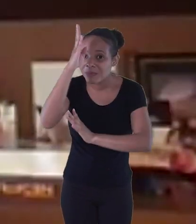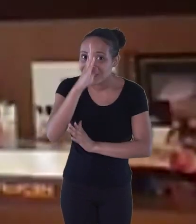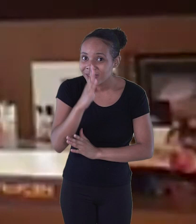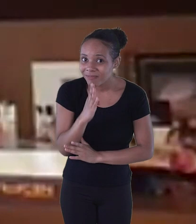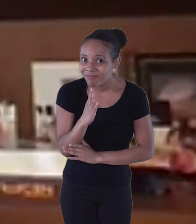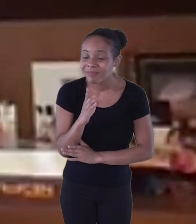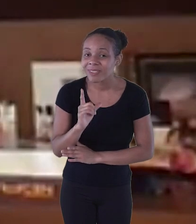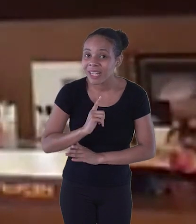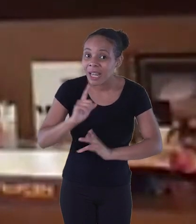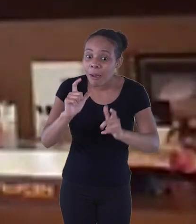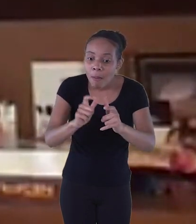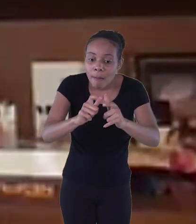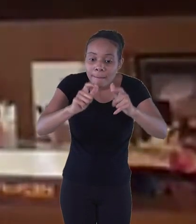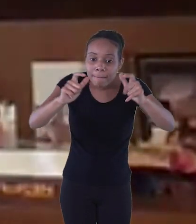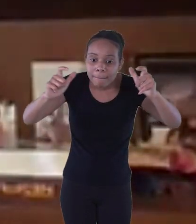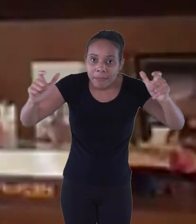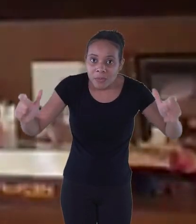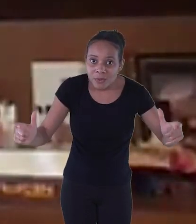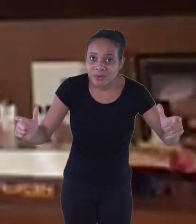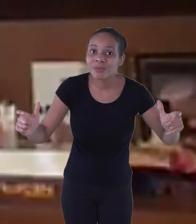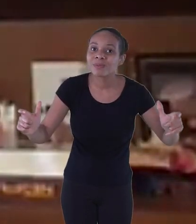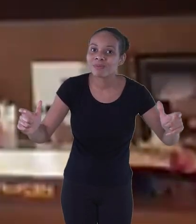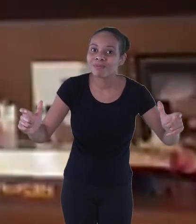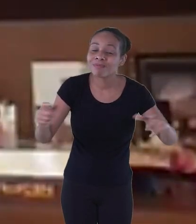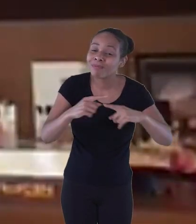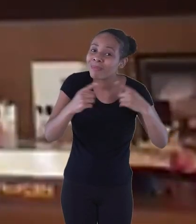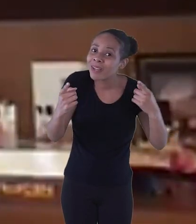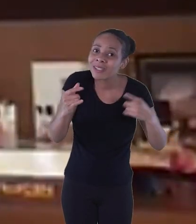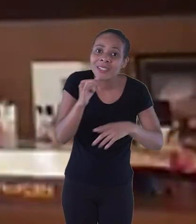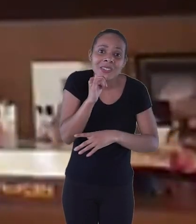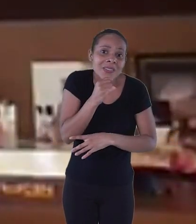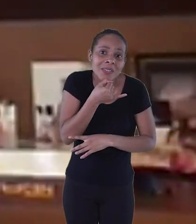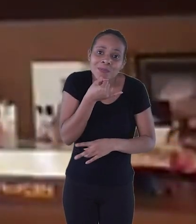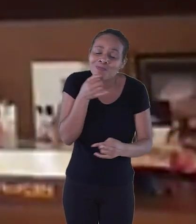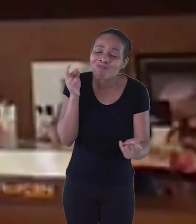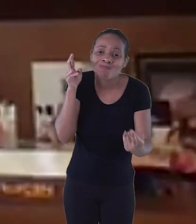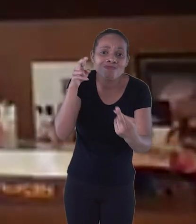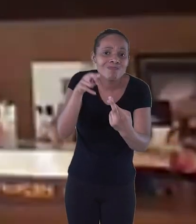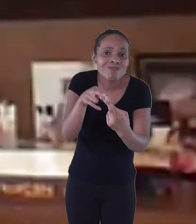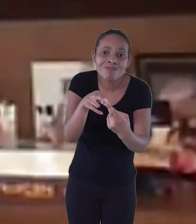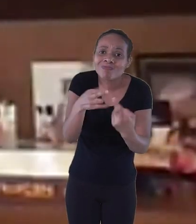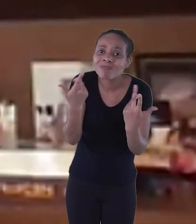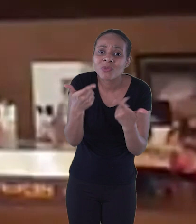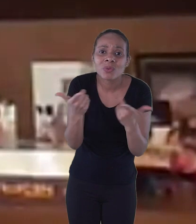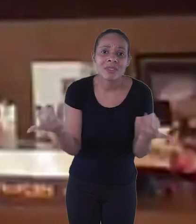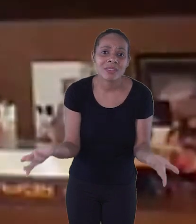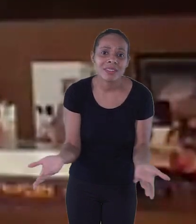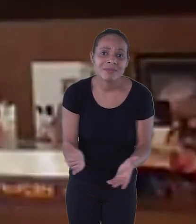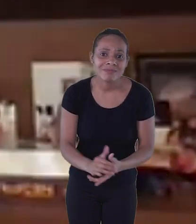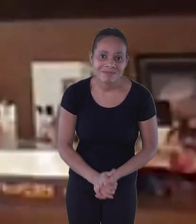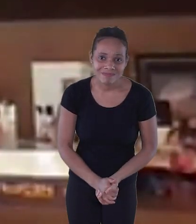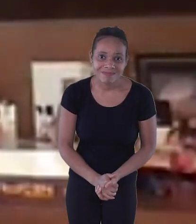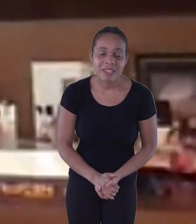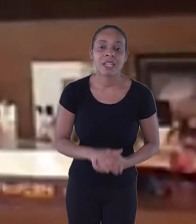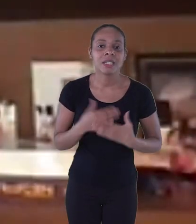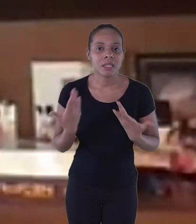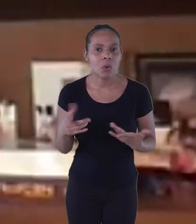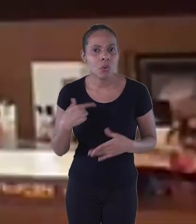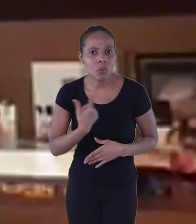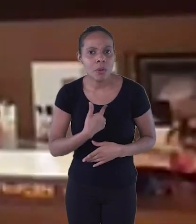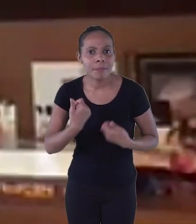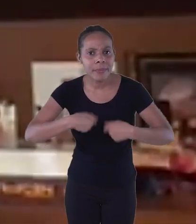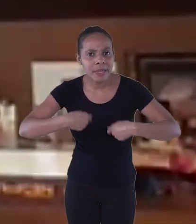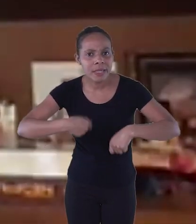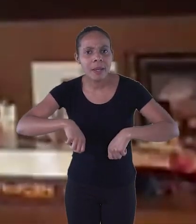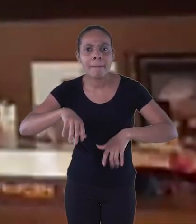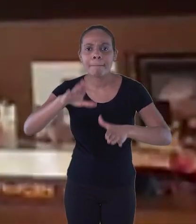subrepresentada. Então, nessa enciclopédia, nós temos o quê? projetos de letramento, projetos de liberdade,